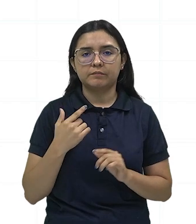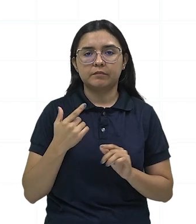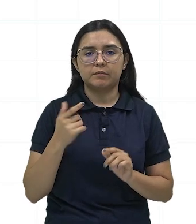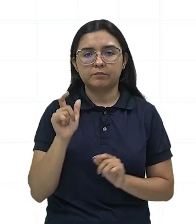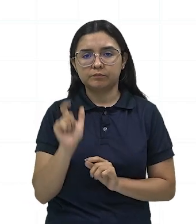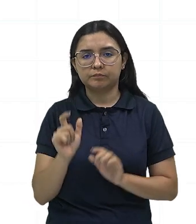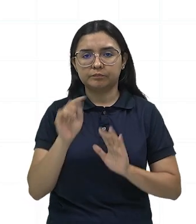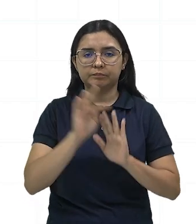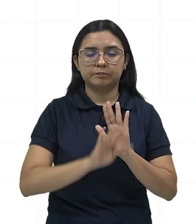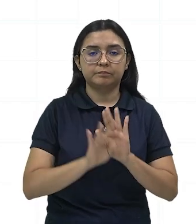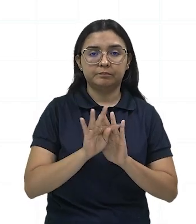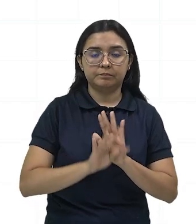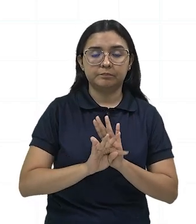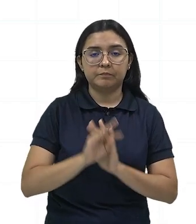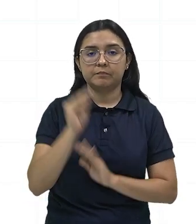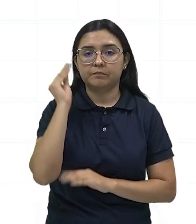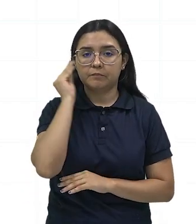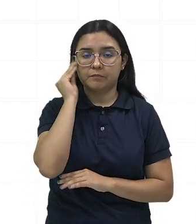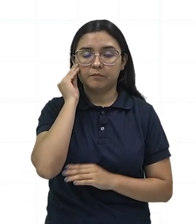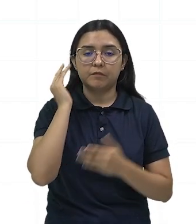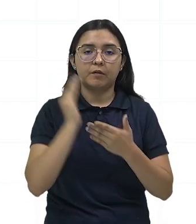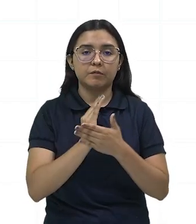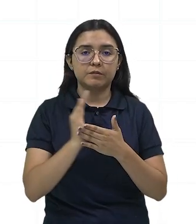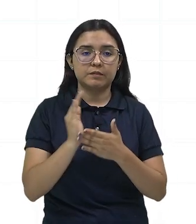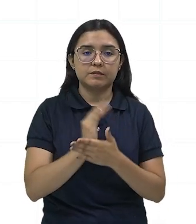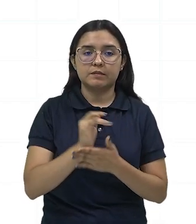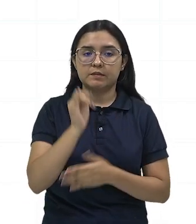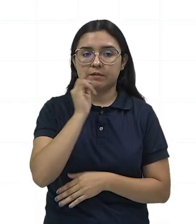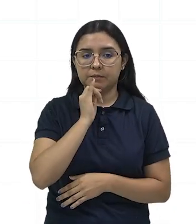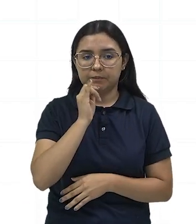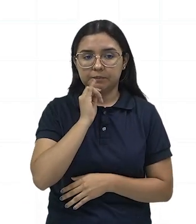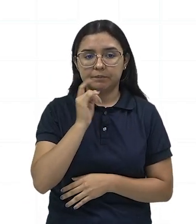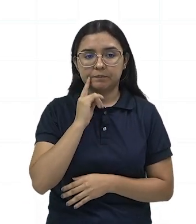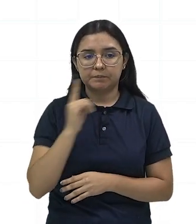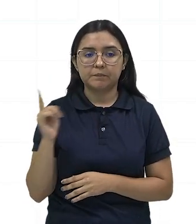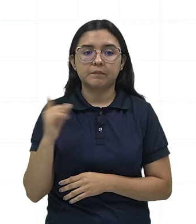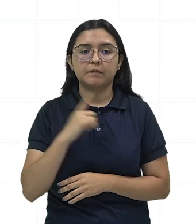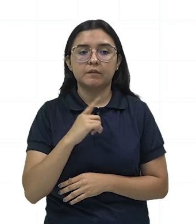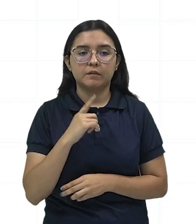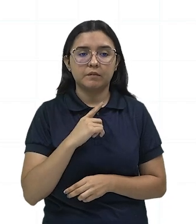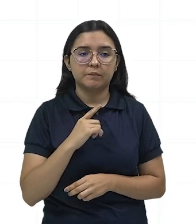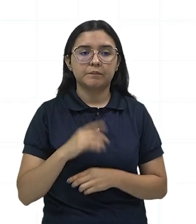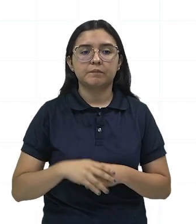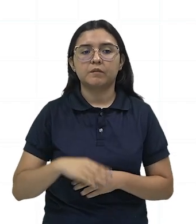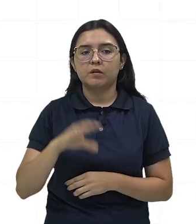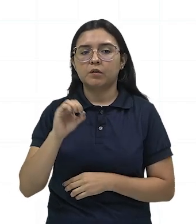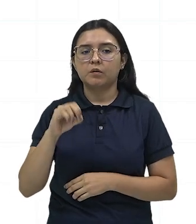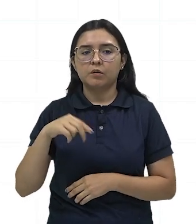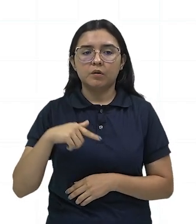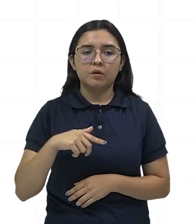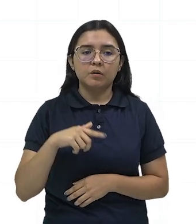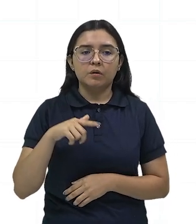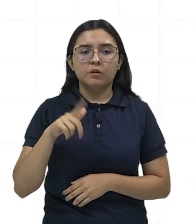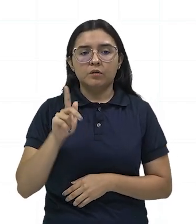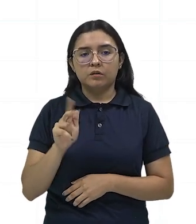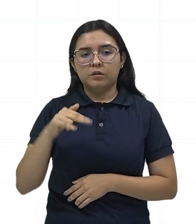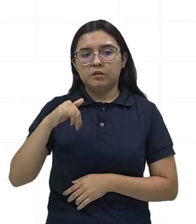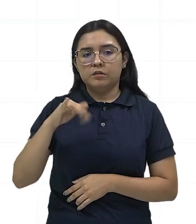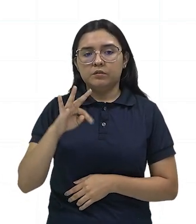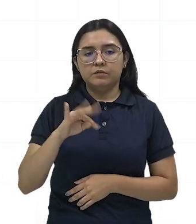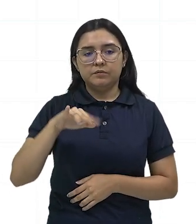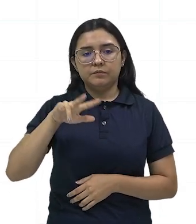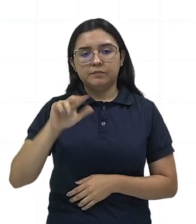Observem comigo algumas atribuições desses articuladores. Nós temos ali a ideia cognitiva, que vai buscar o